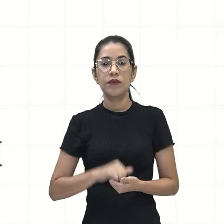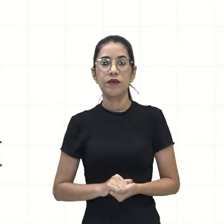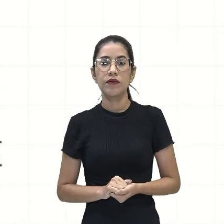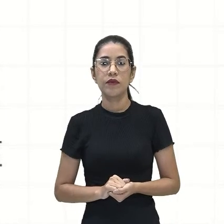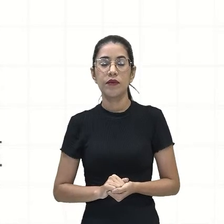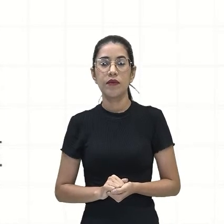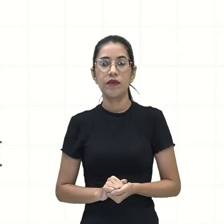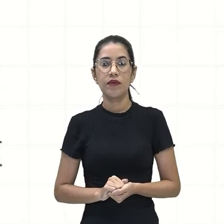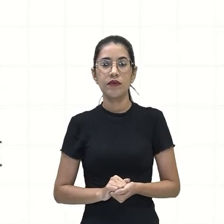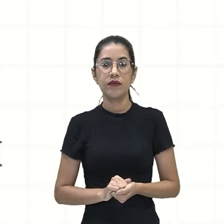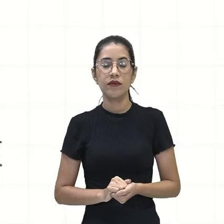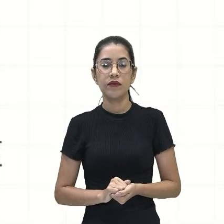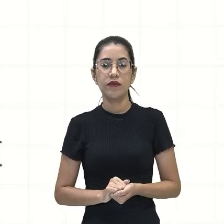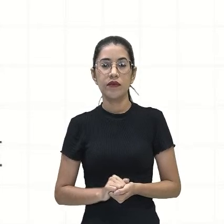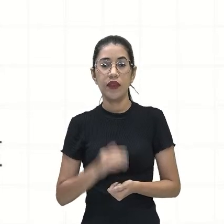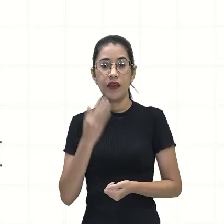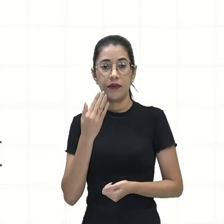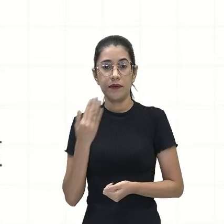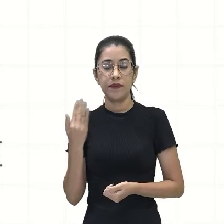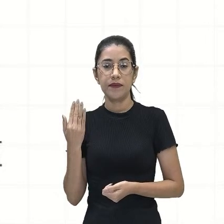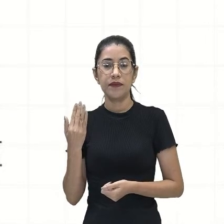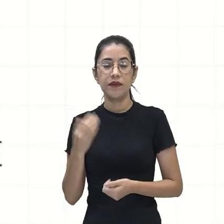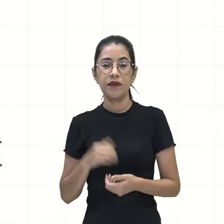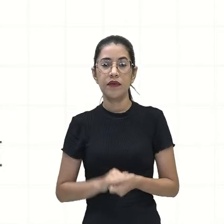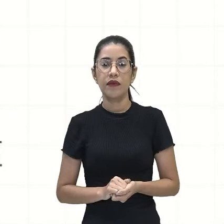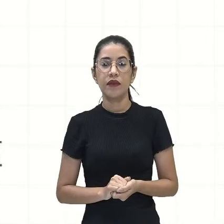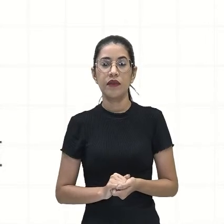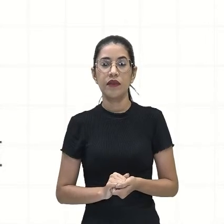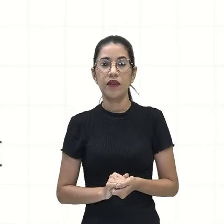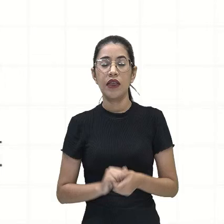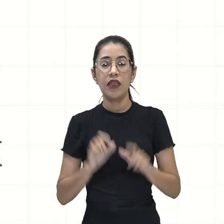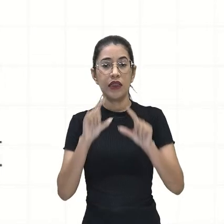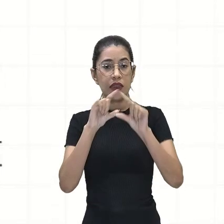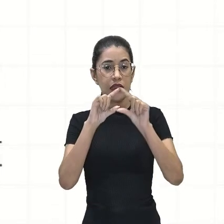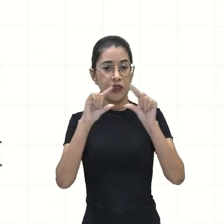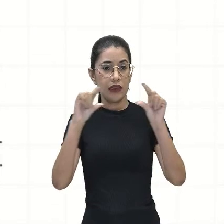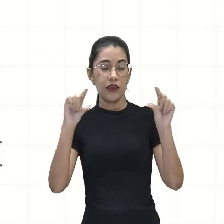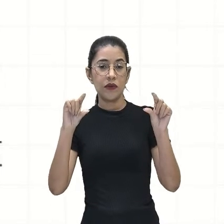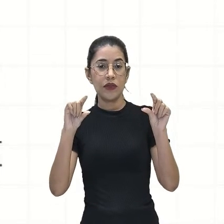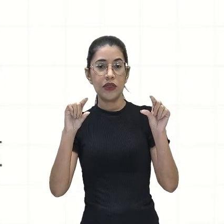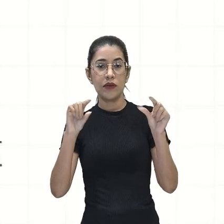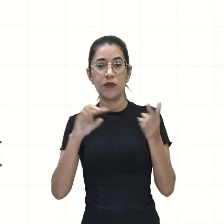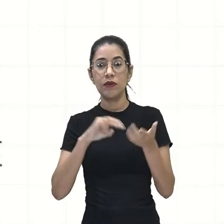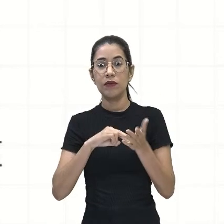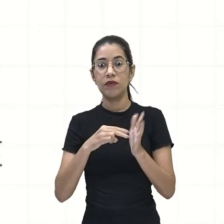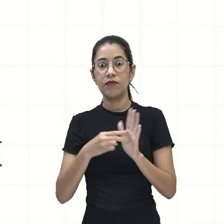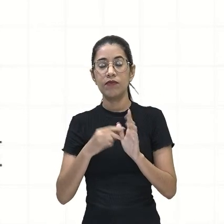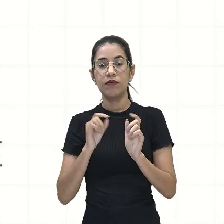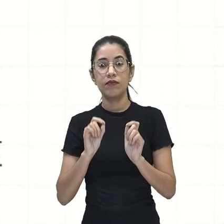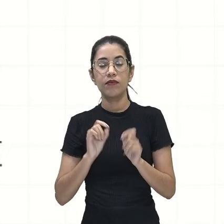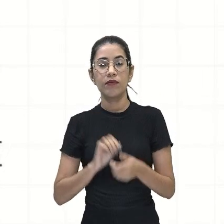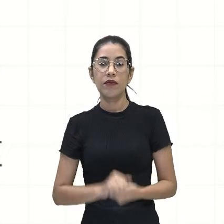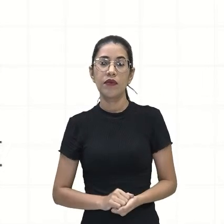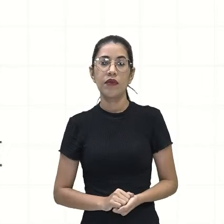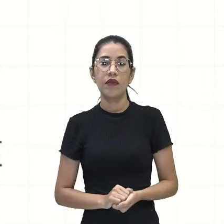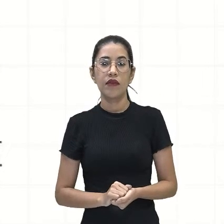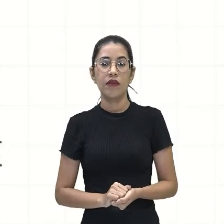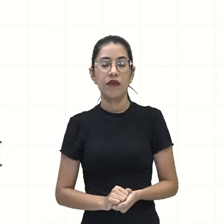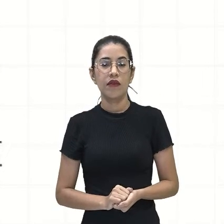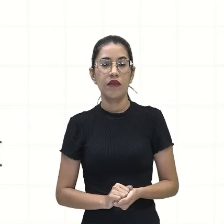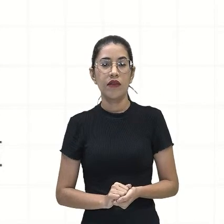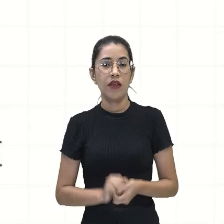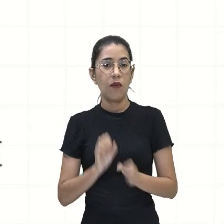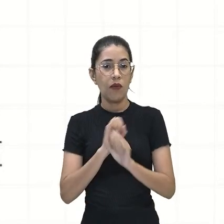né? Aqui, esse gráfico, nós temos um título, ó, título bem definido, tudo bem?